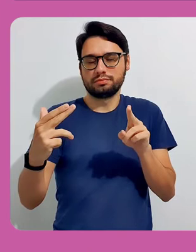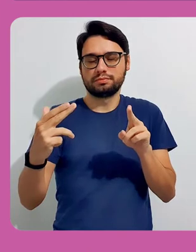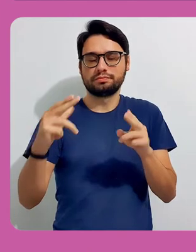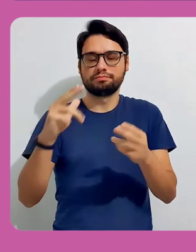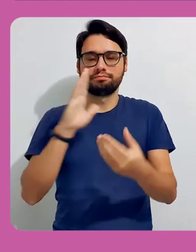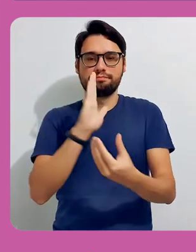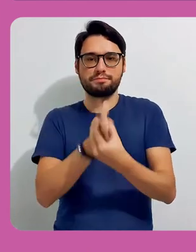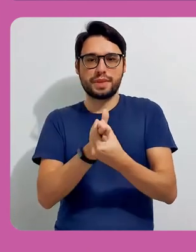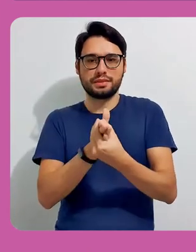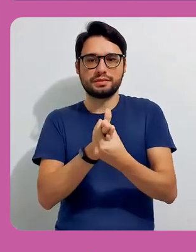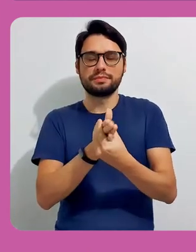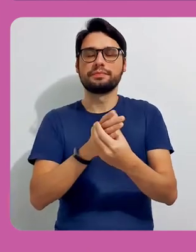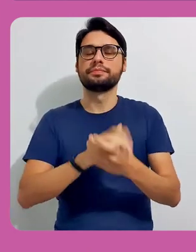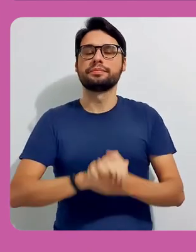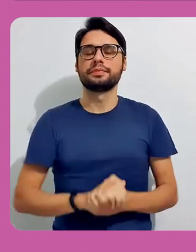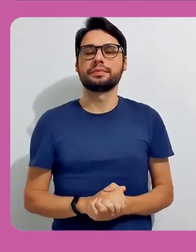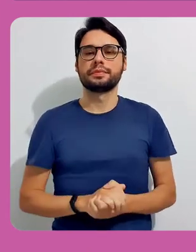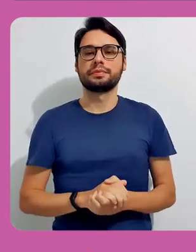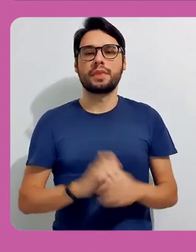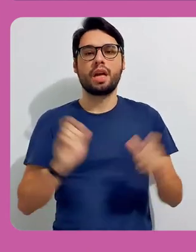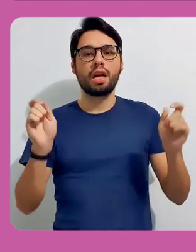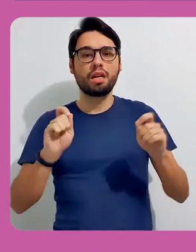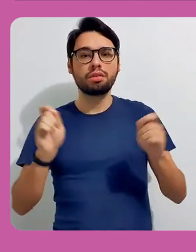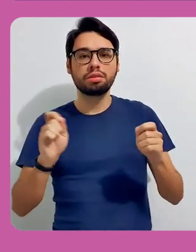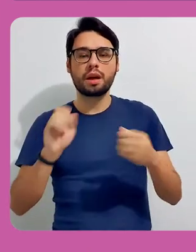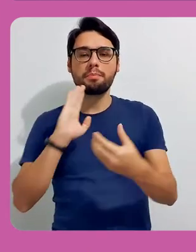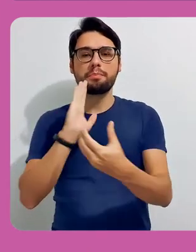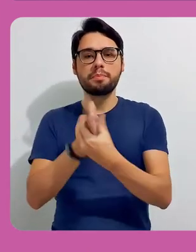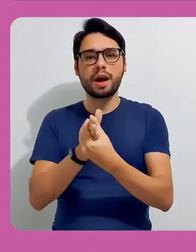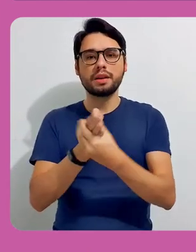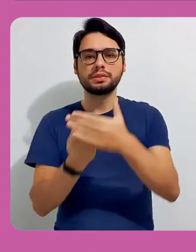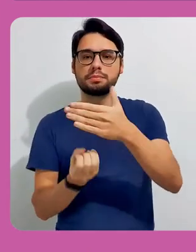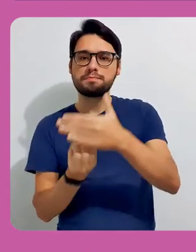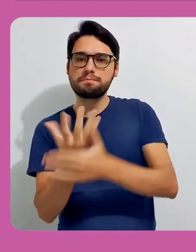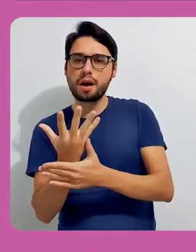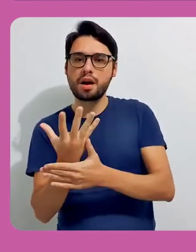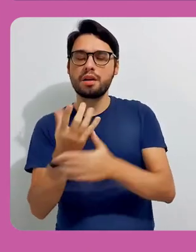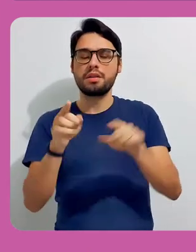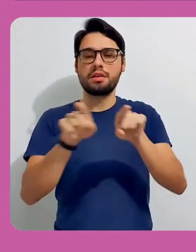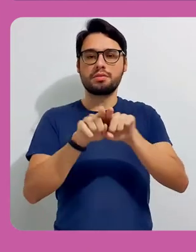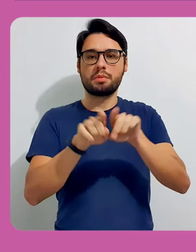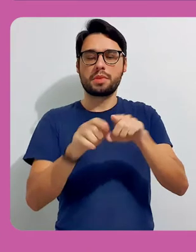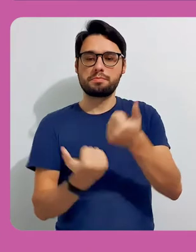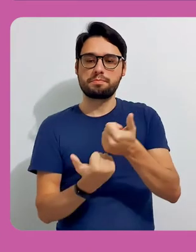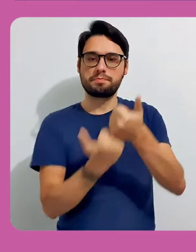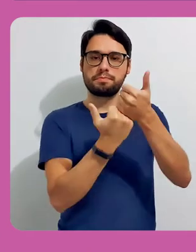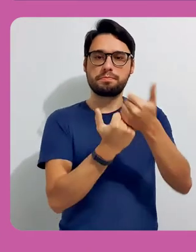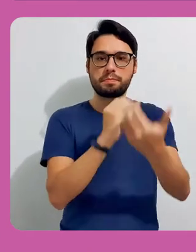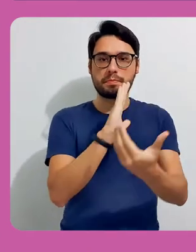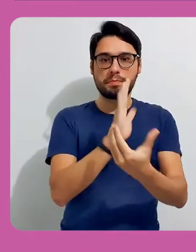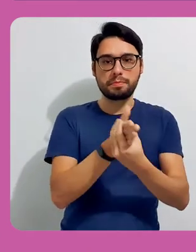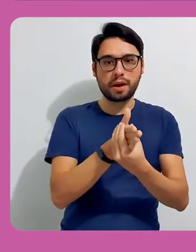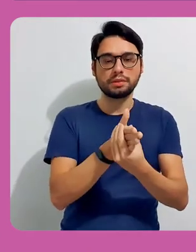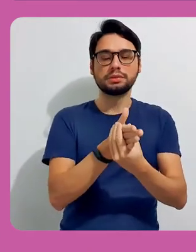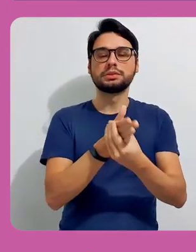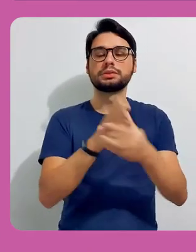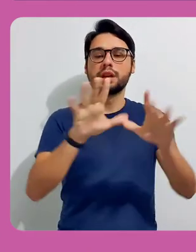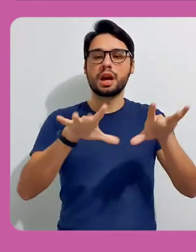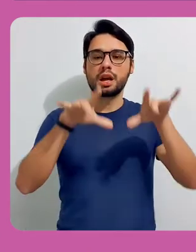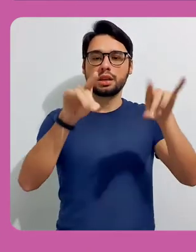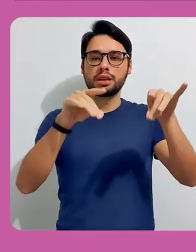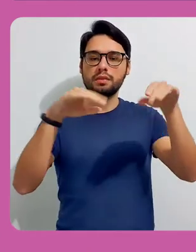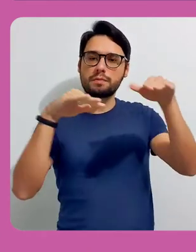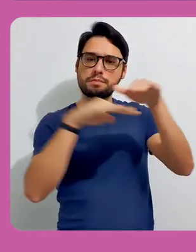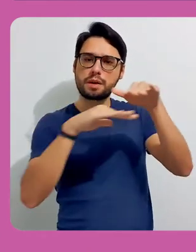diretórios que o que a gente encontra a então aqui você pode inclusive incluir pastas e subpastas